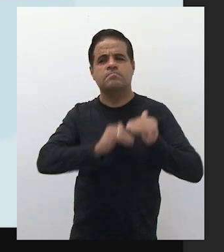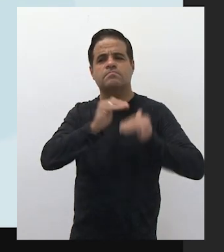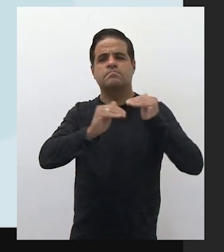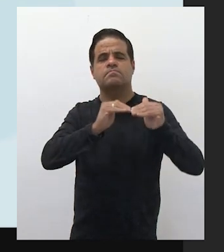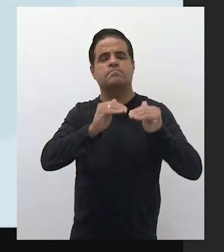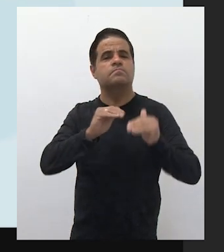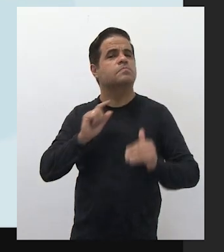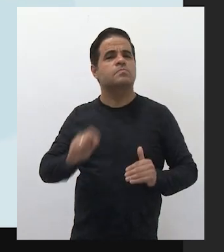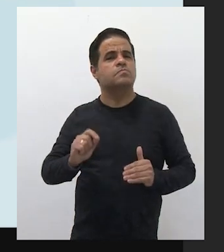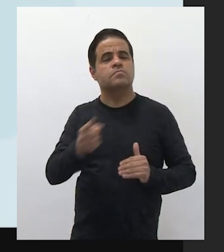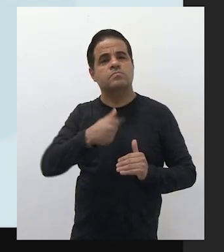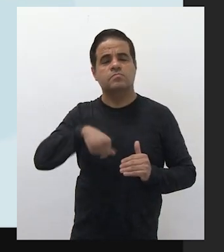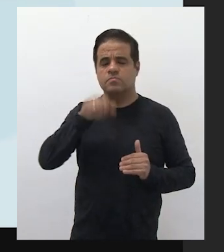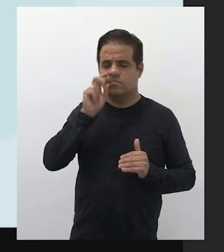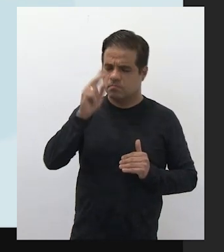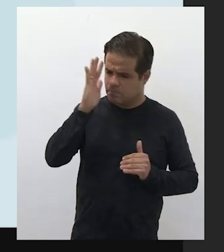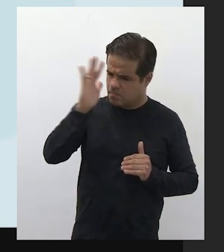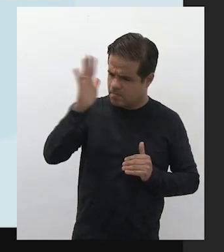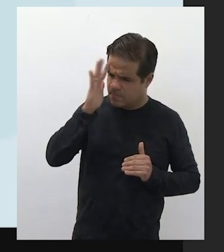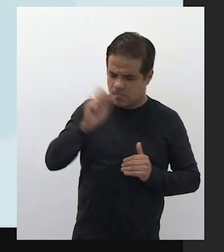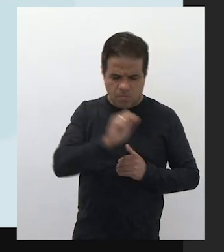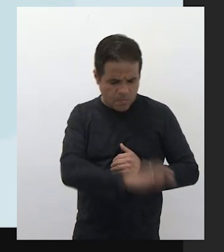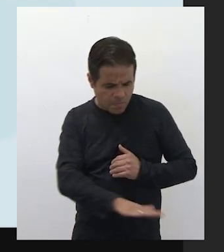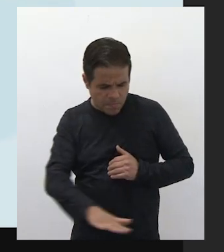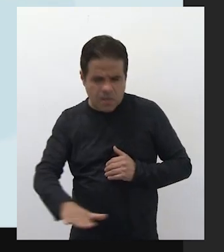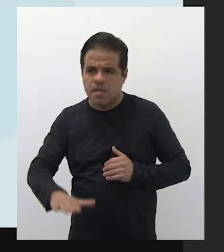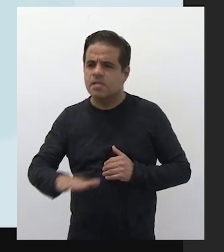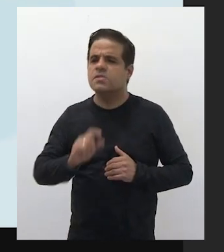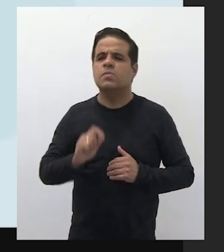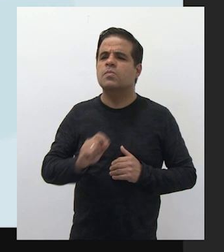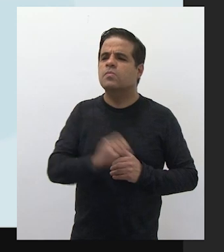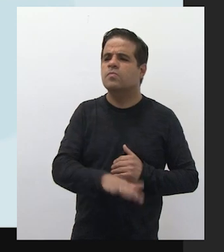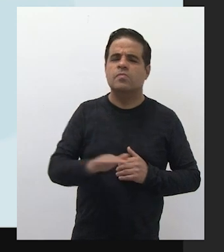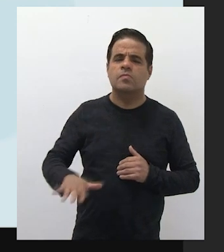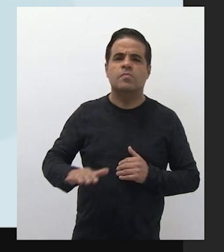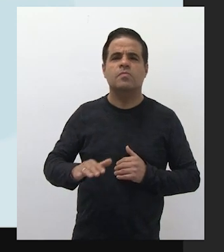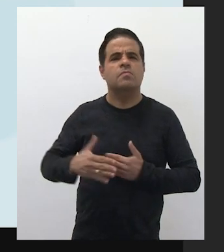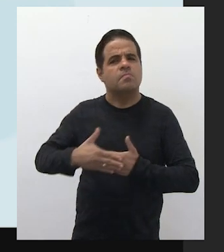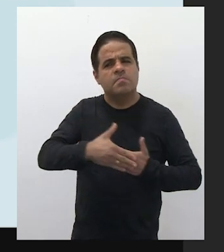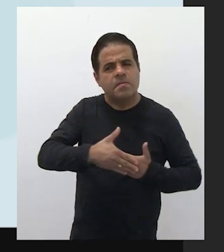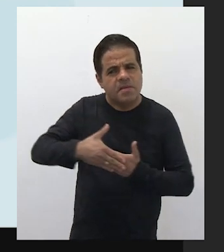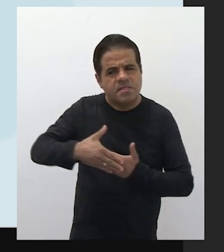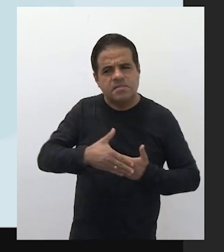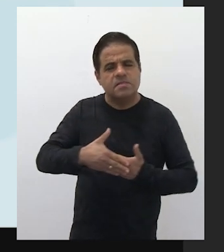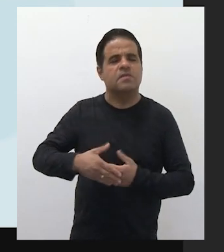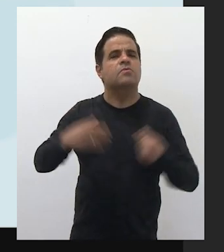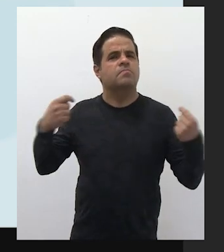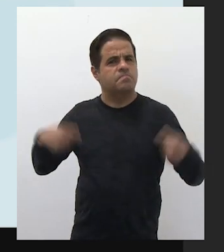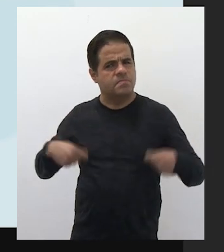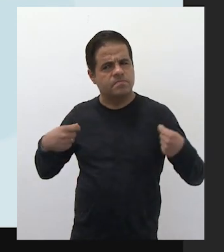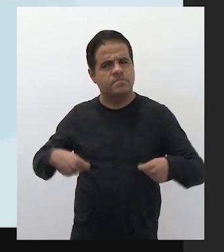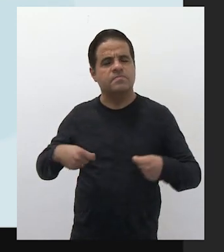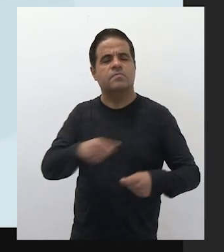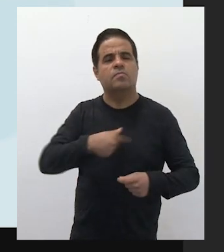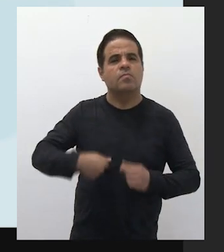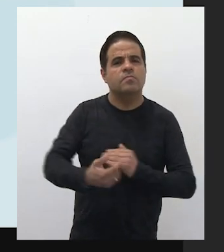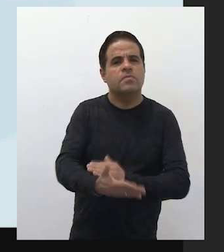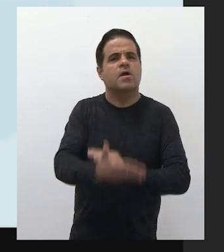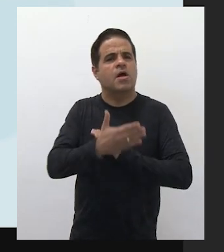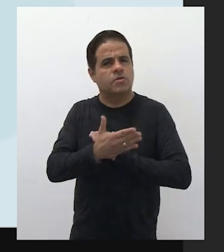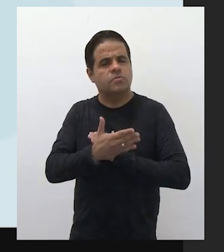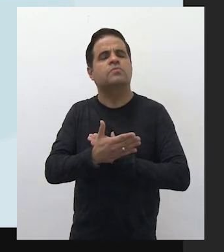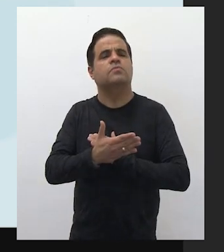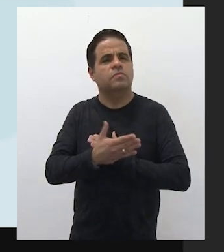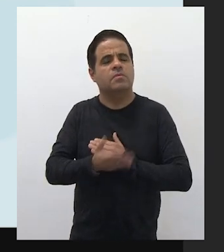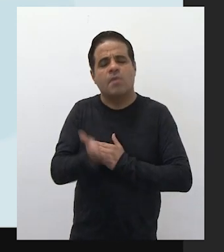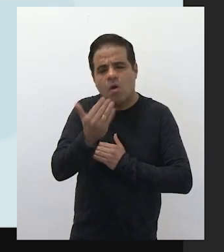Crescimento. Vamos pensar numa criança? Como é que é? Nasce bebezinho, precisa da nossa ajuda para tudo, para